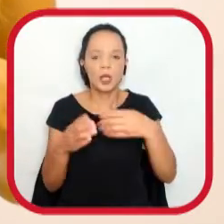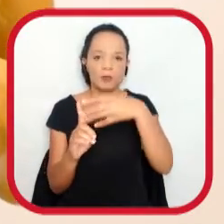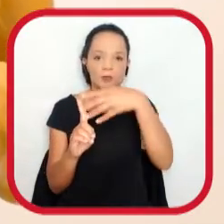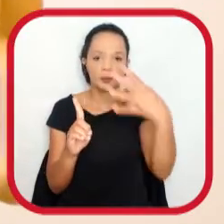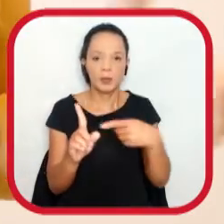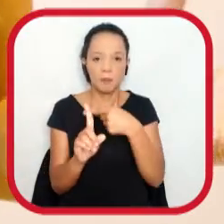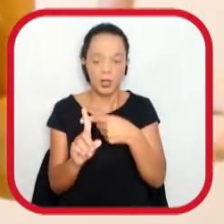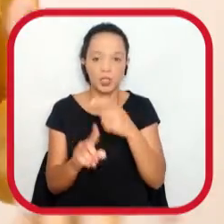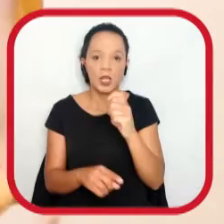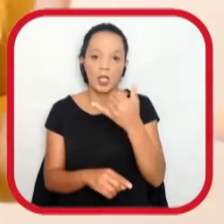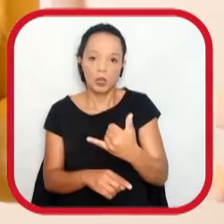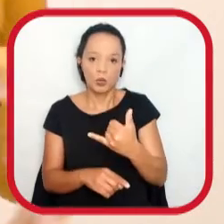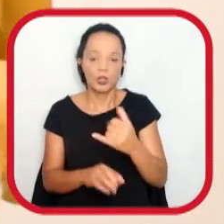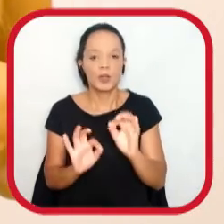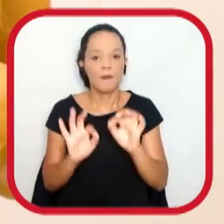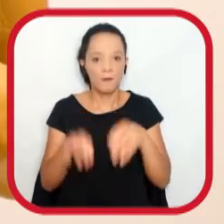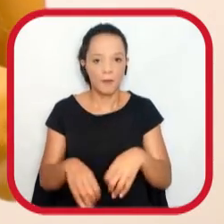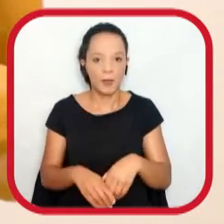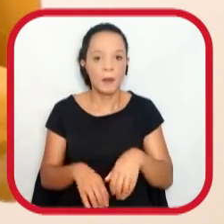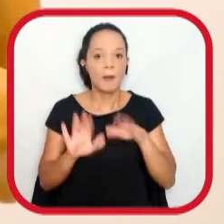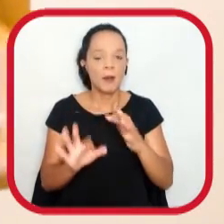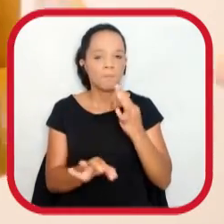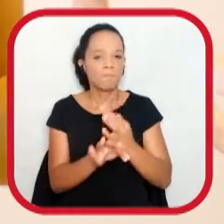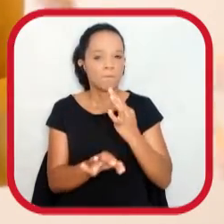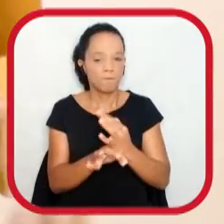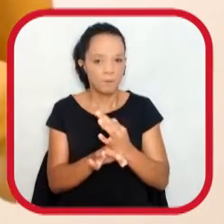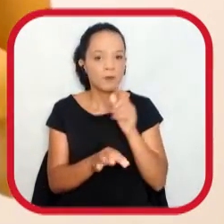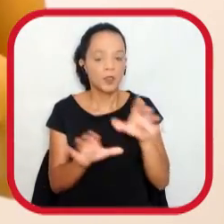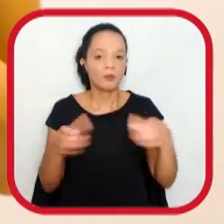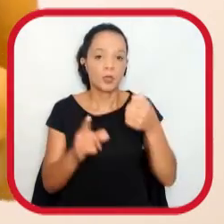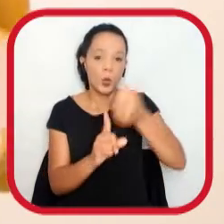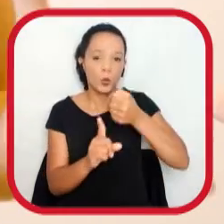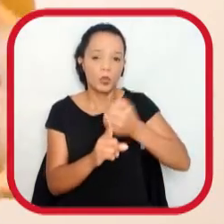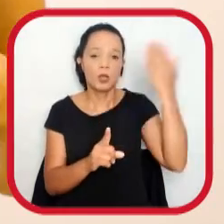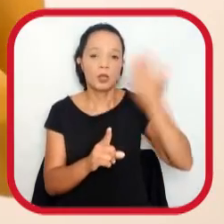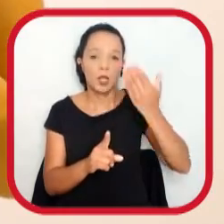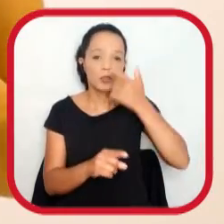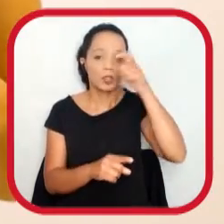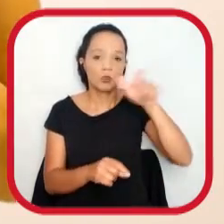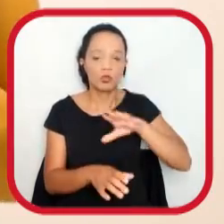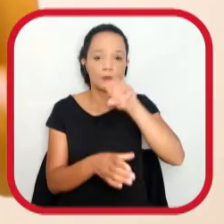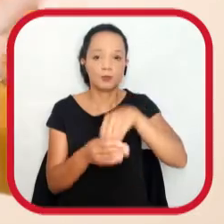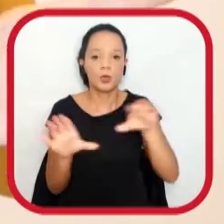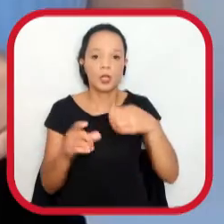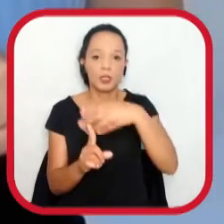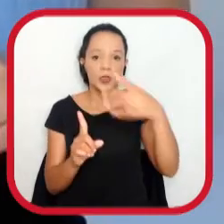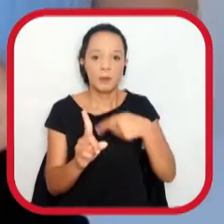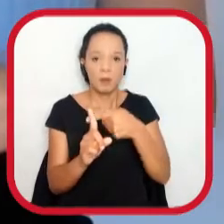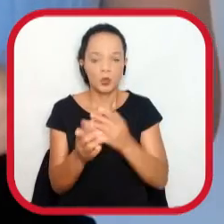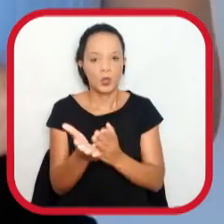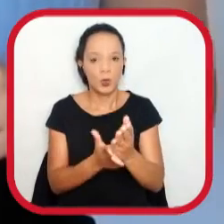comunidade LGBTI+. O E2 fica por aqui, mas a celebração do Pride Month e a luta pelos direitos dos membros